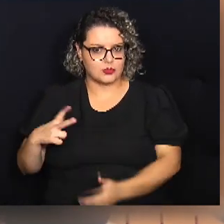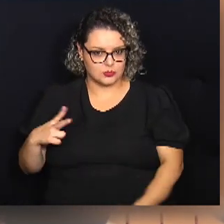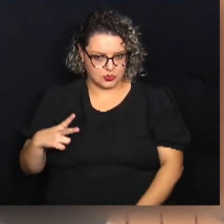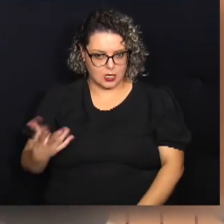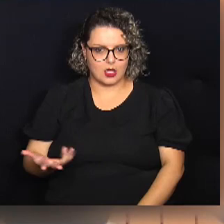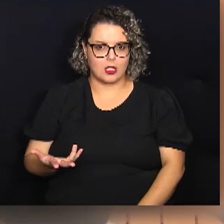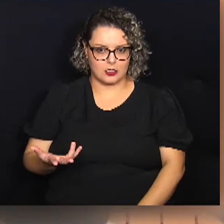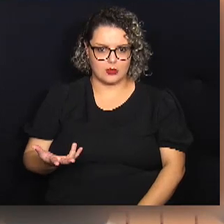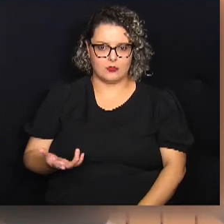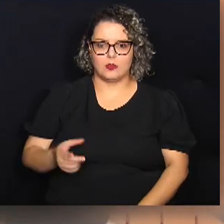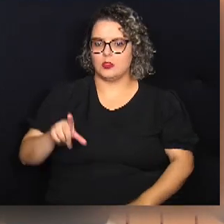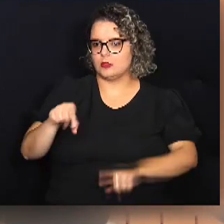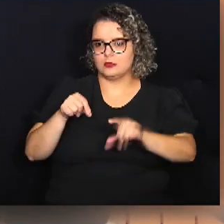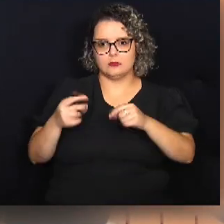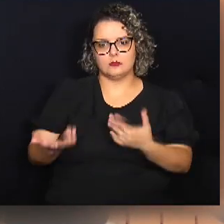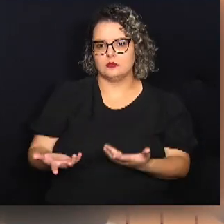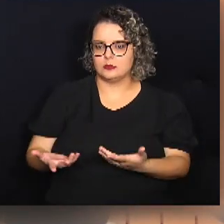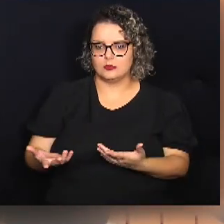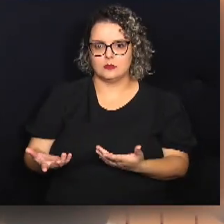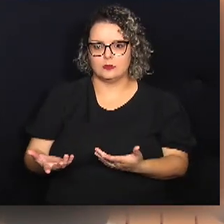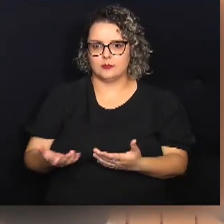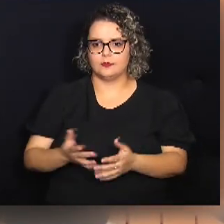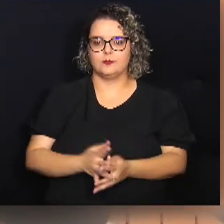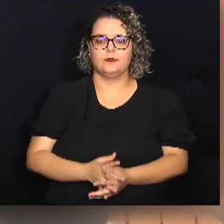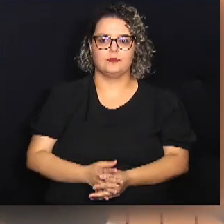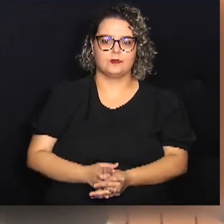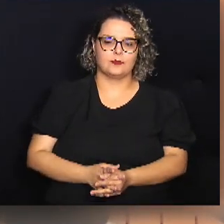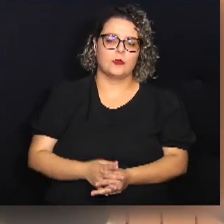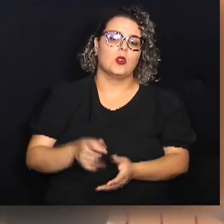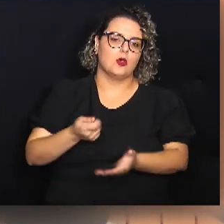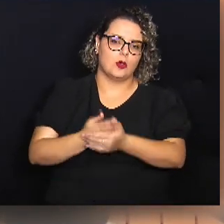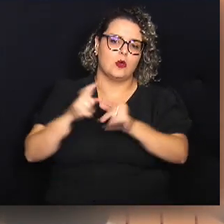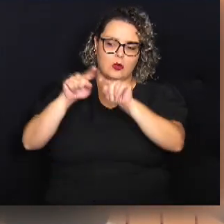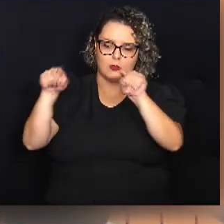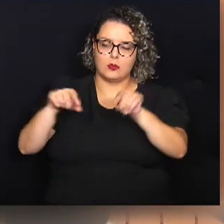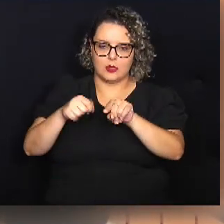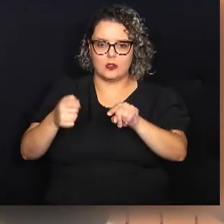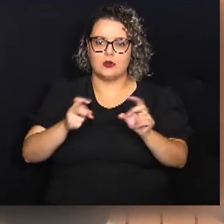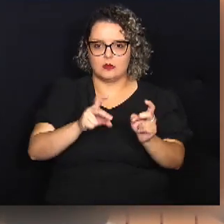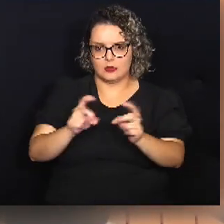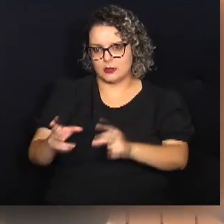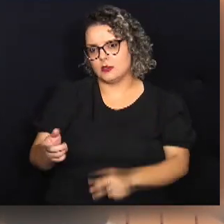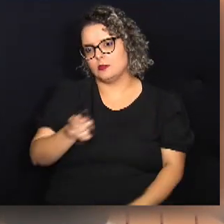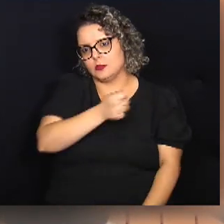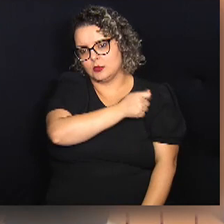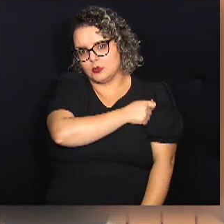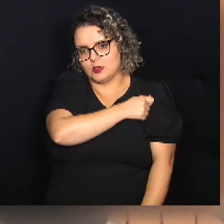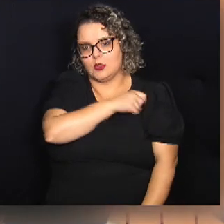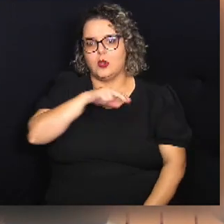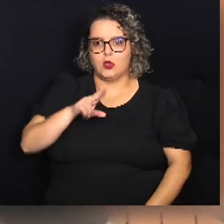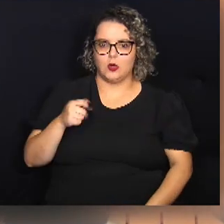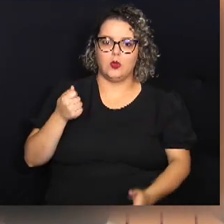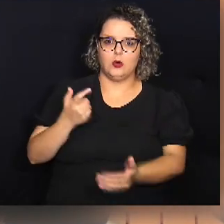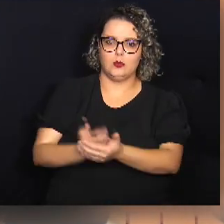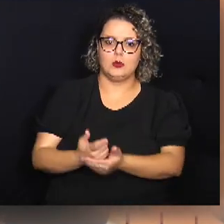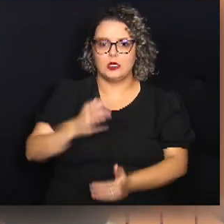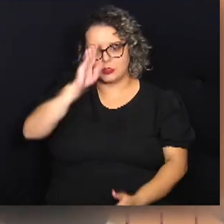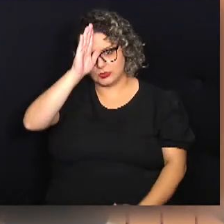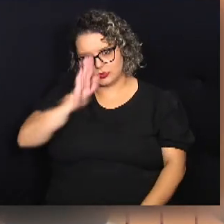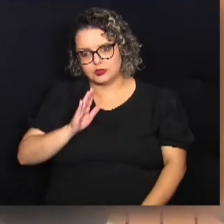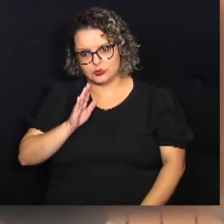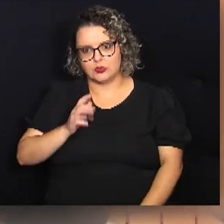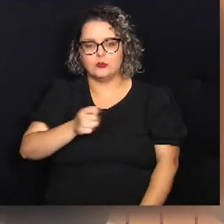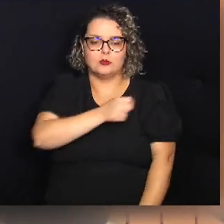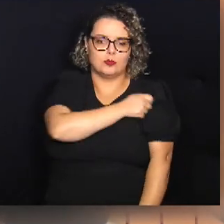podem optar por qualquer opção dentre comprar os armários e vender eles para os alunos, ou comprar e fornecer gratuitamente para esses